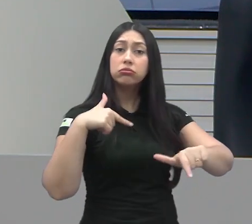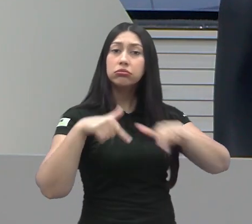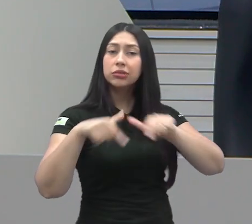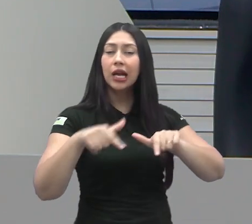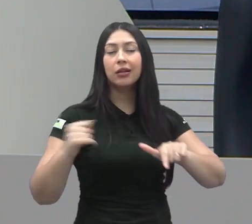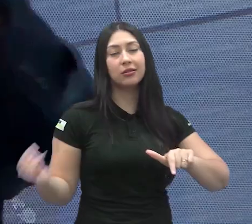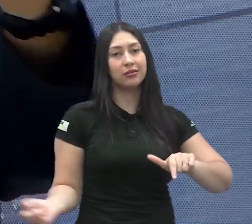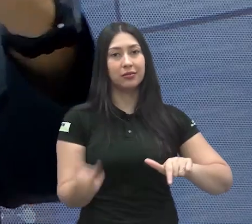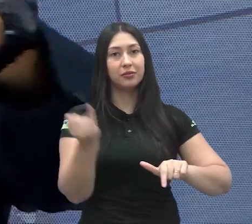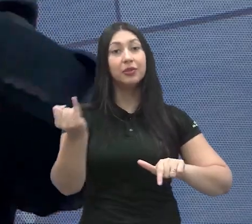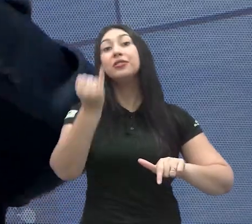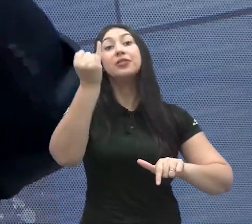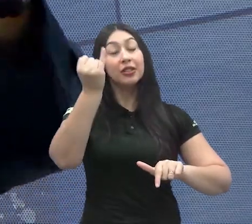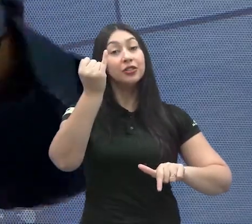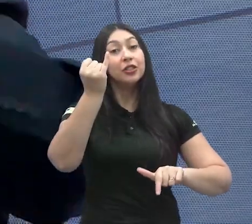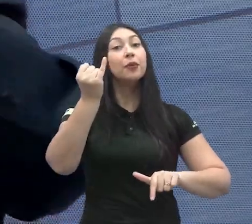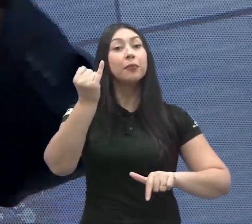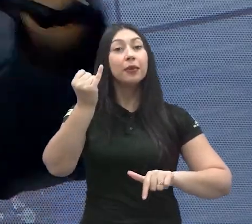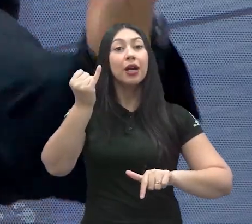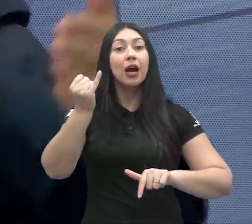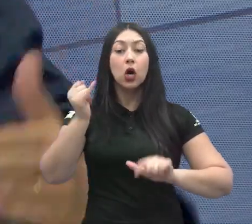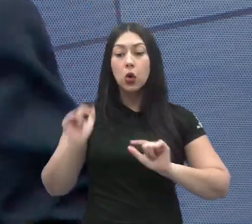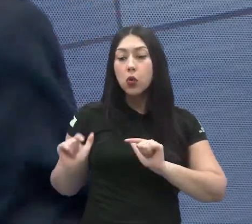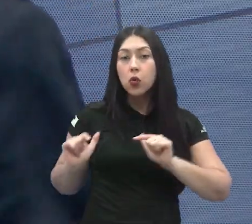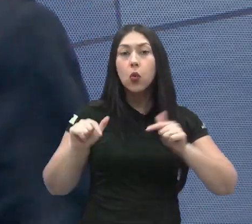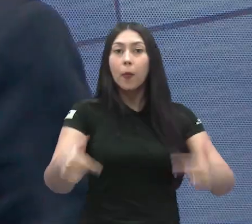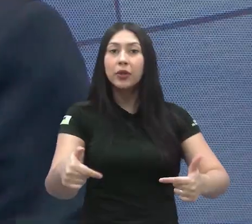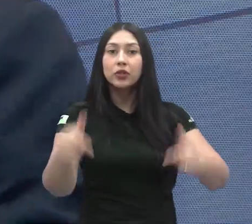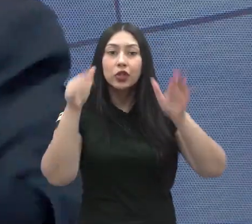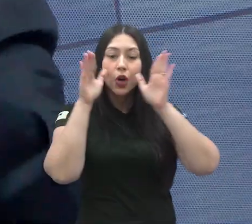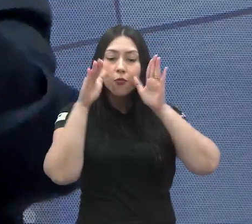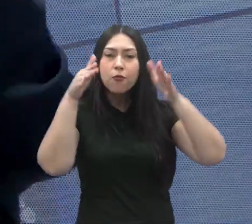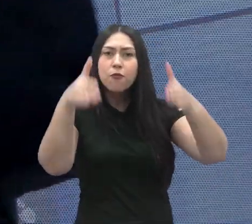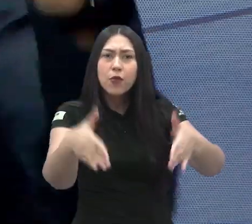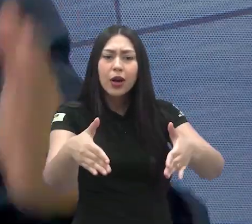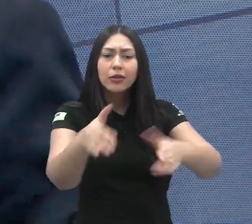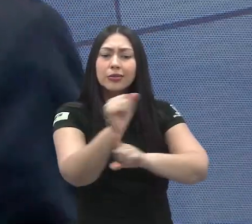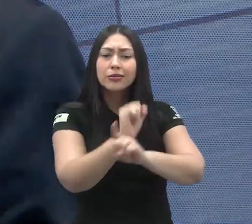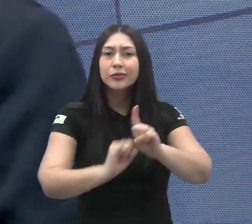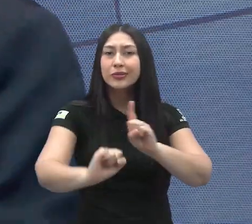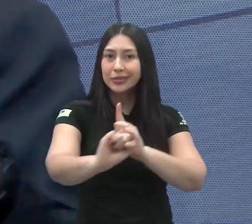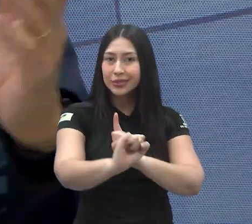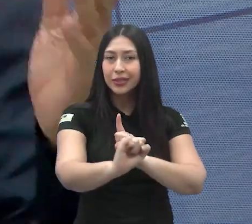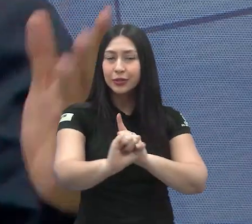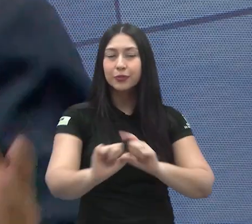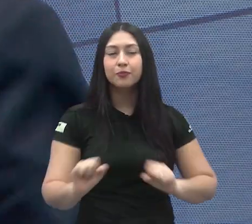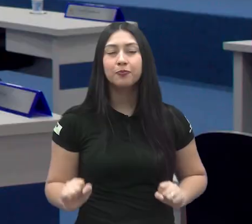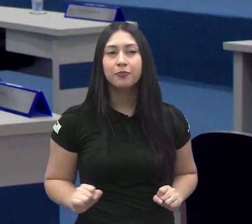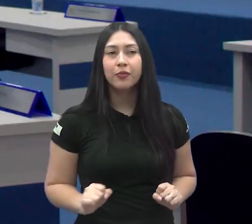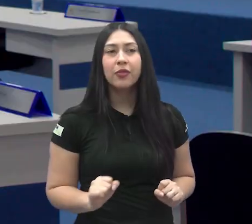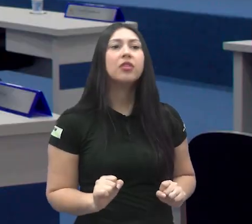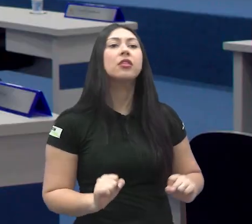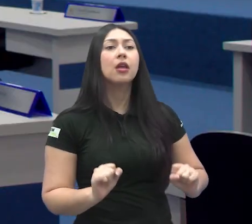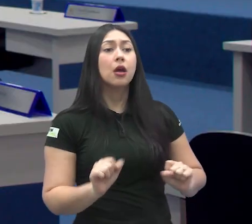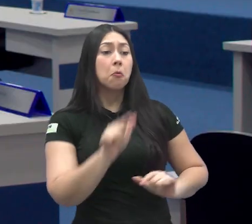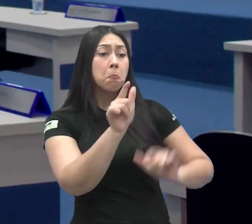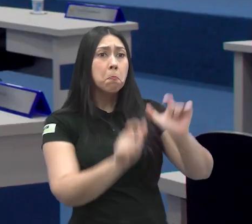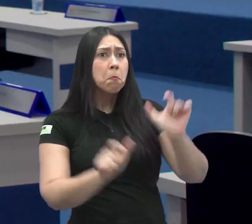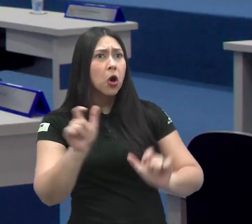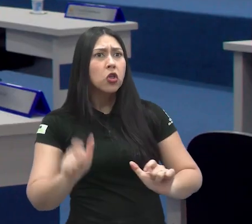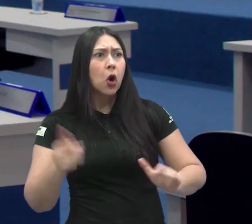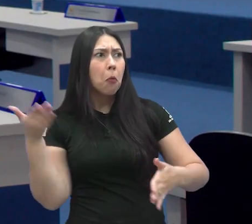apresentados na casa é fundamental para realizar uma atuação pautada no interesse público. Vários